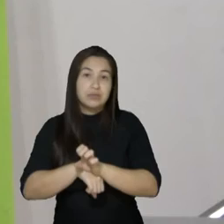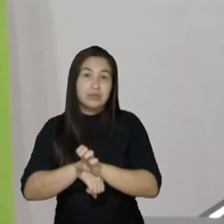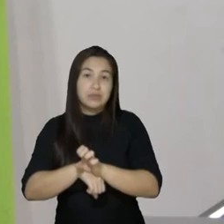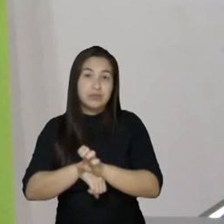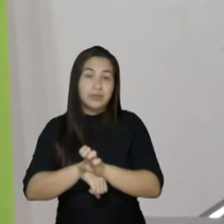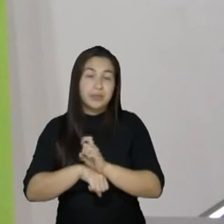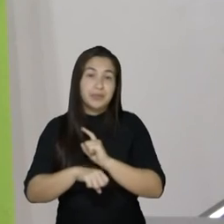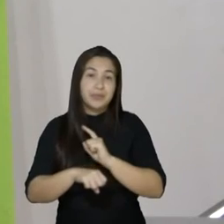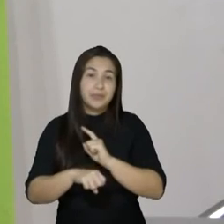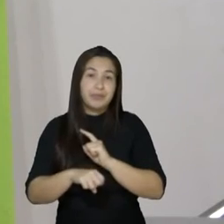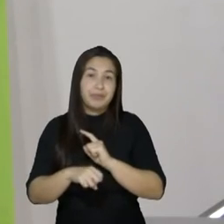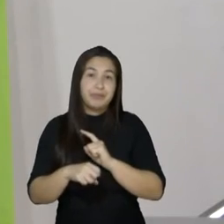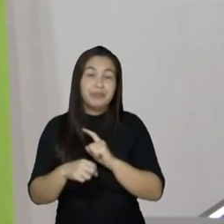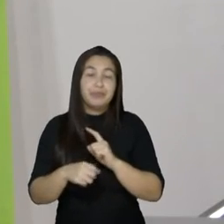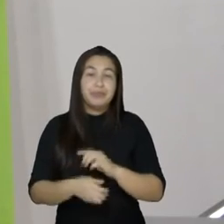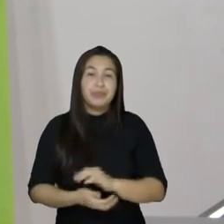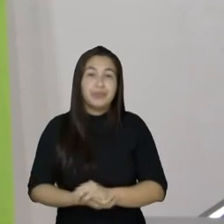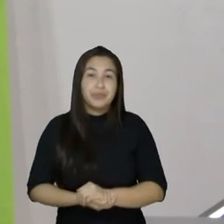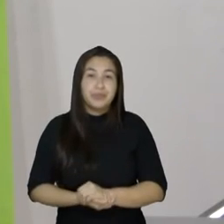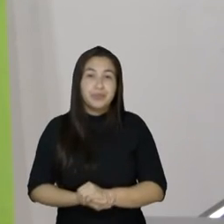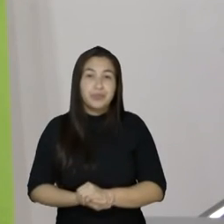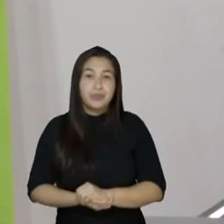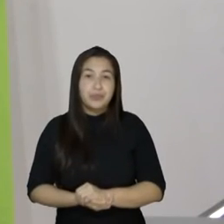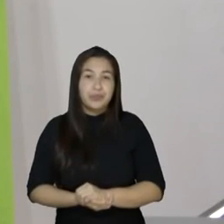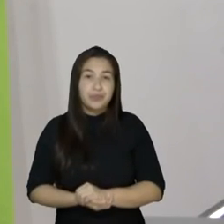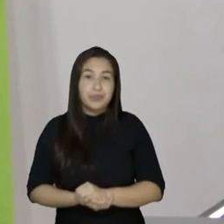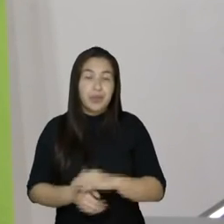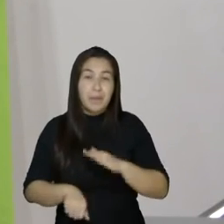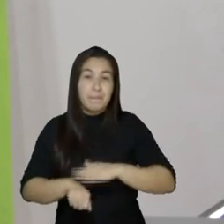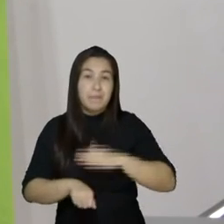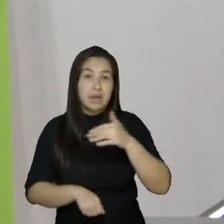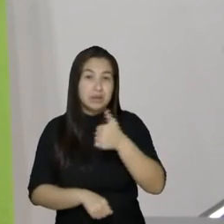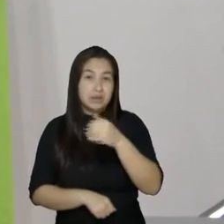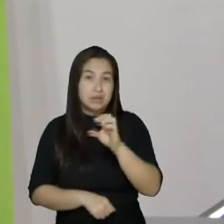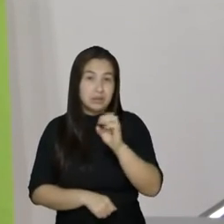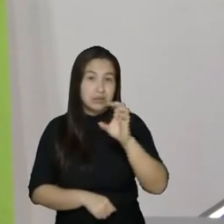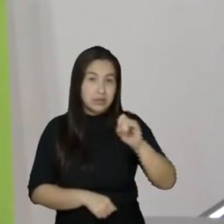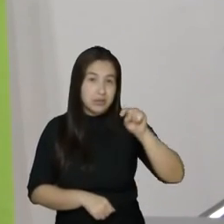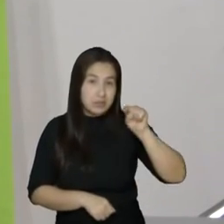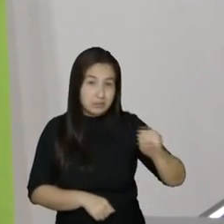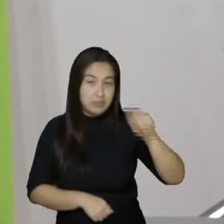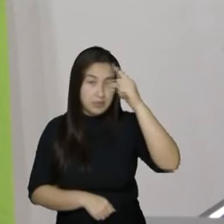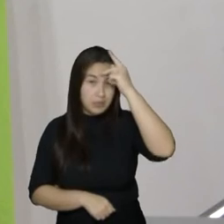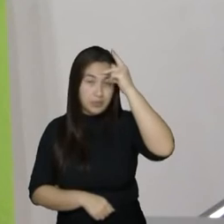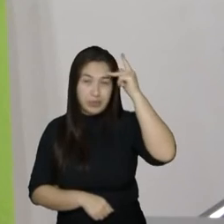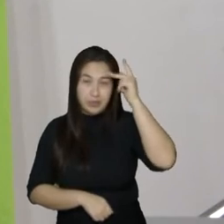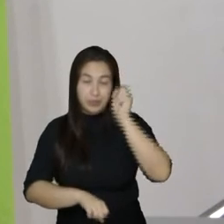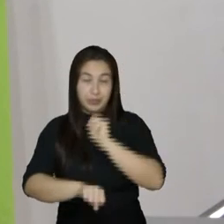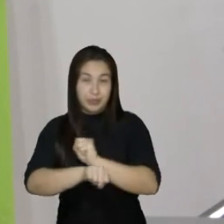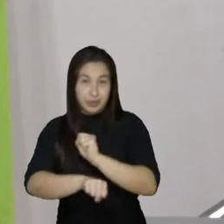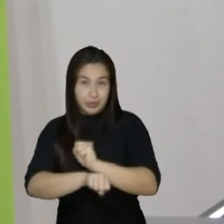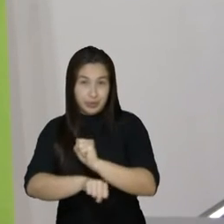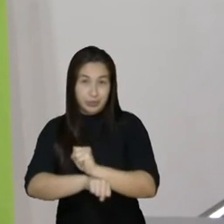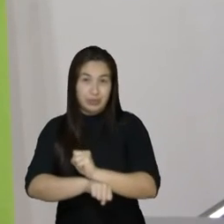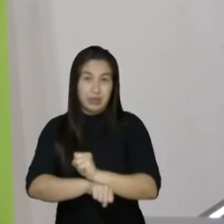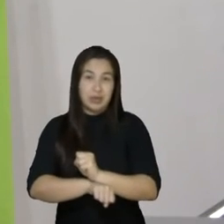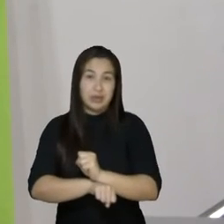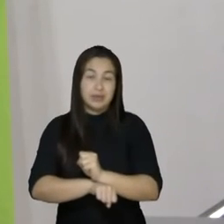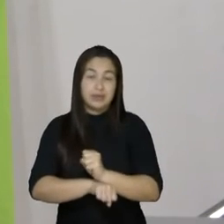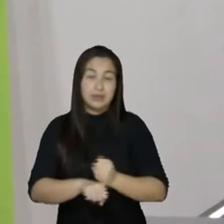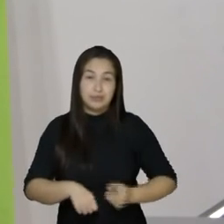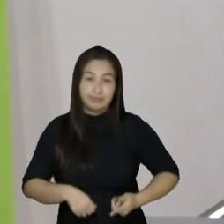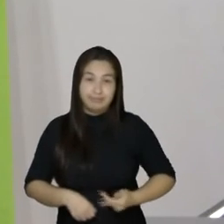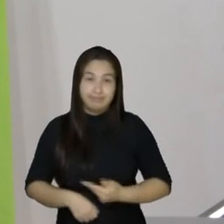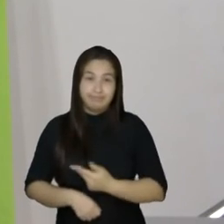segundo as informações, mais de 100 mil pessoas esperando para uma cirurgia